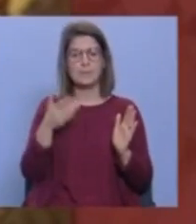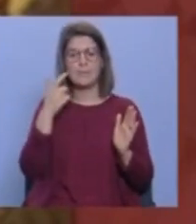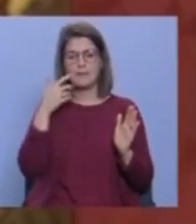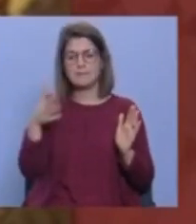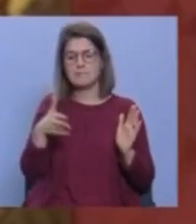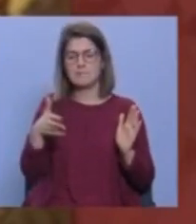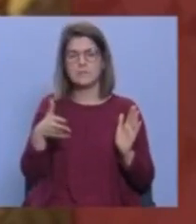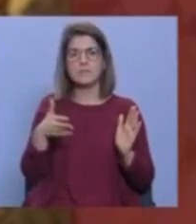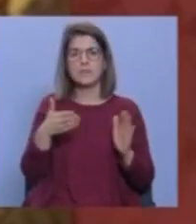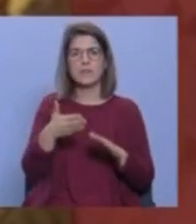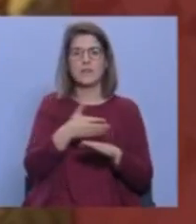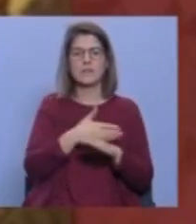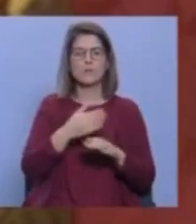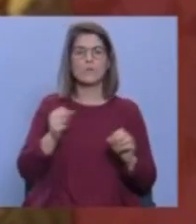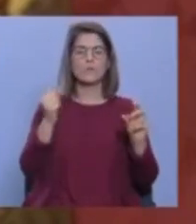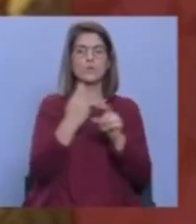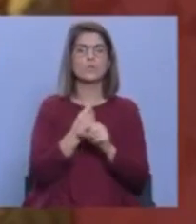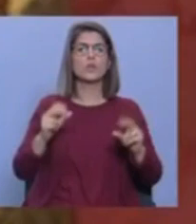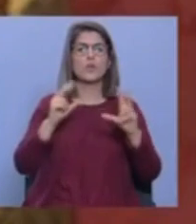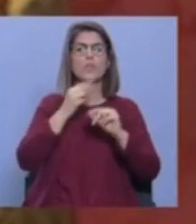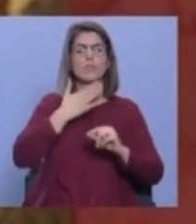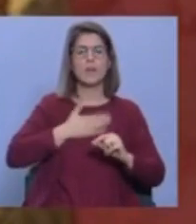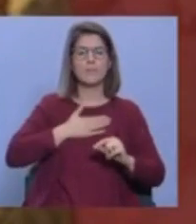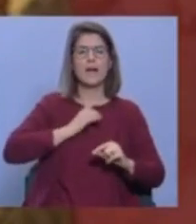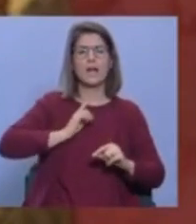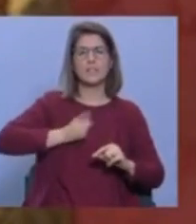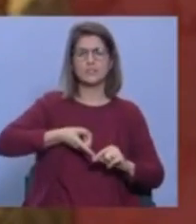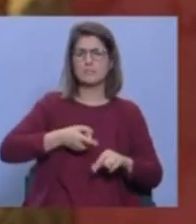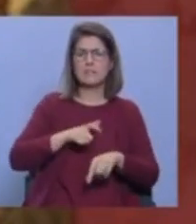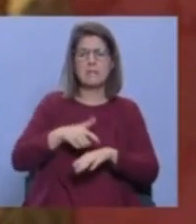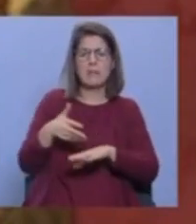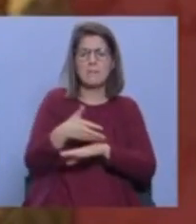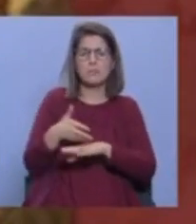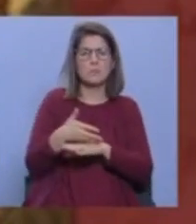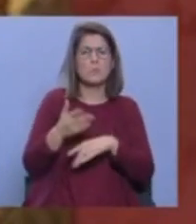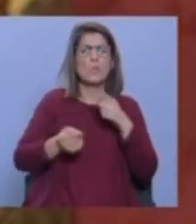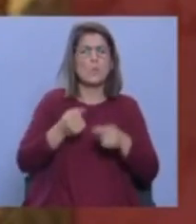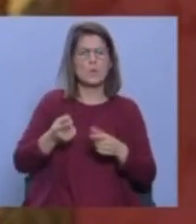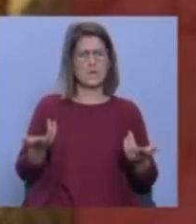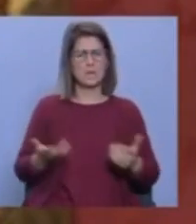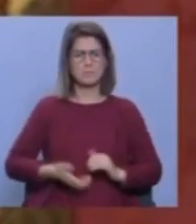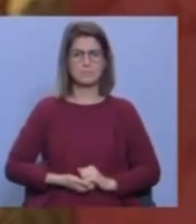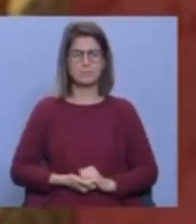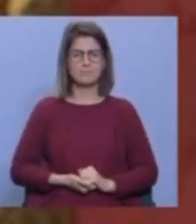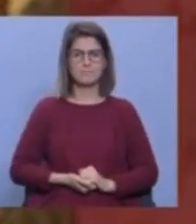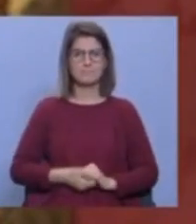que nos podem trazer de novo? Que tempo é este? Em primeiro lugar,